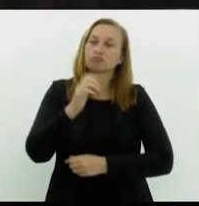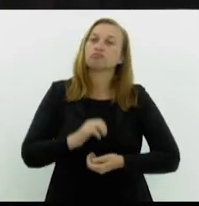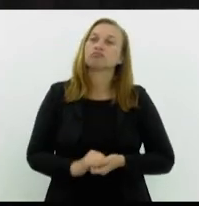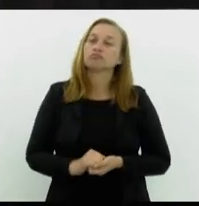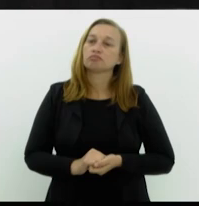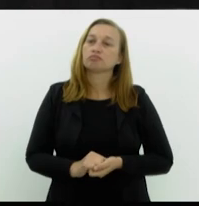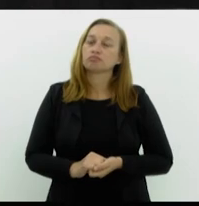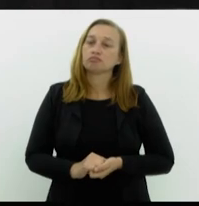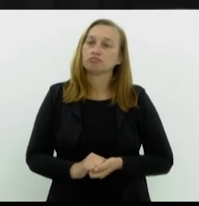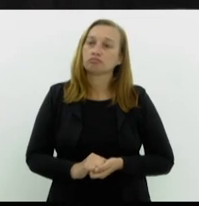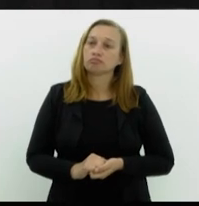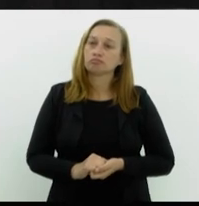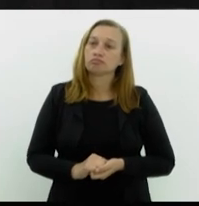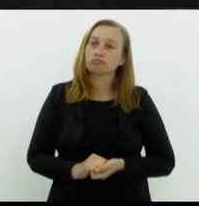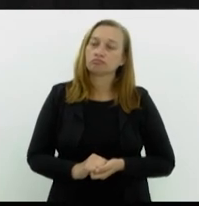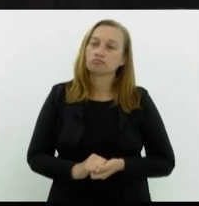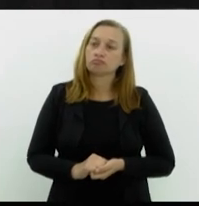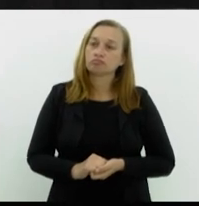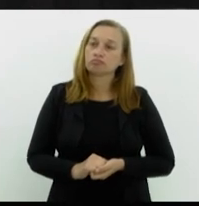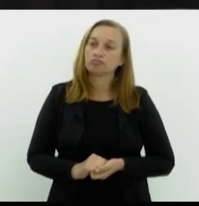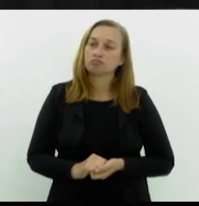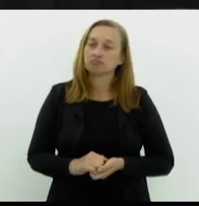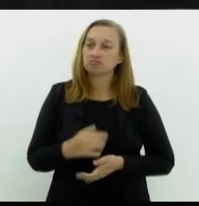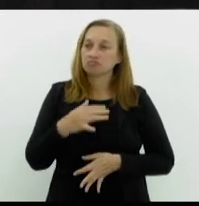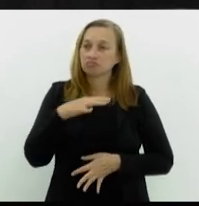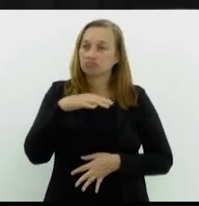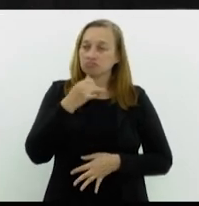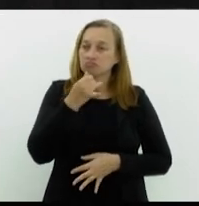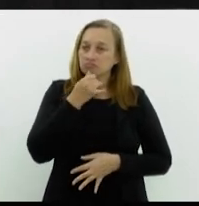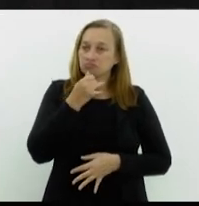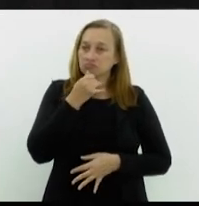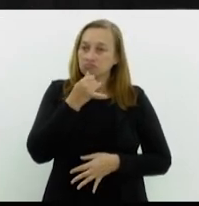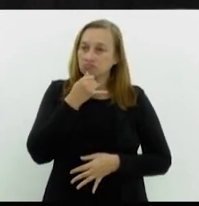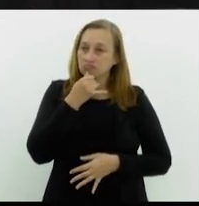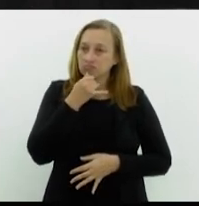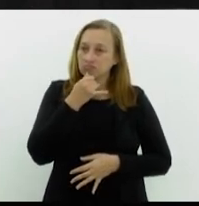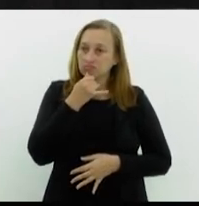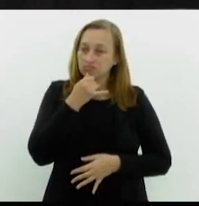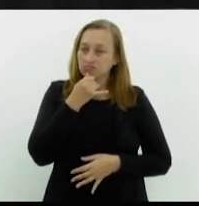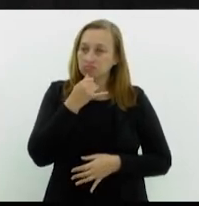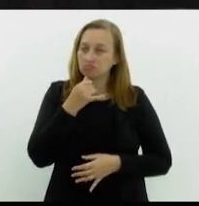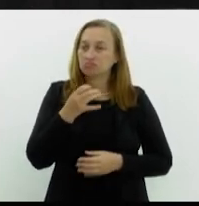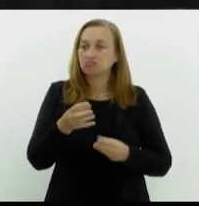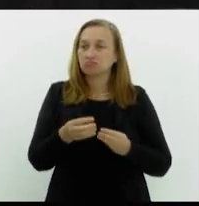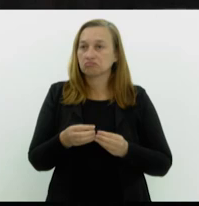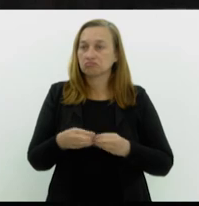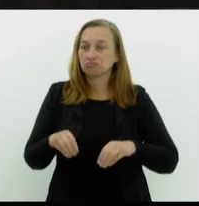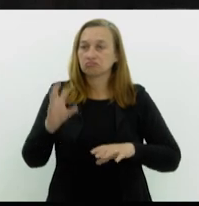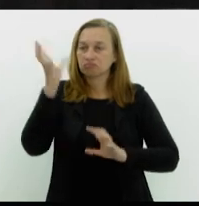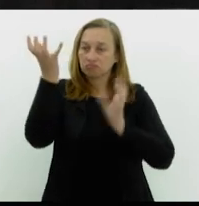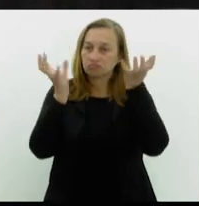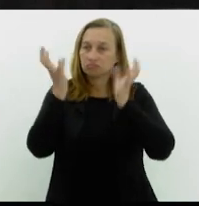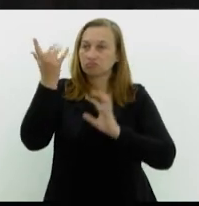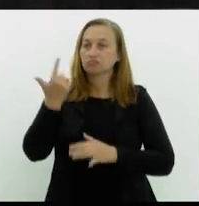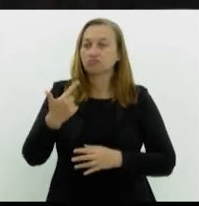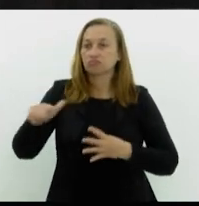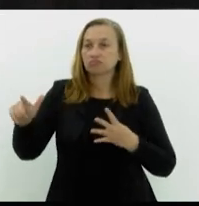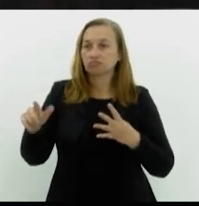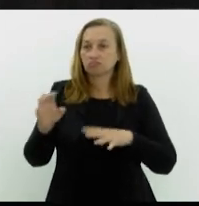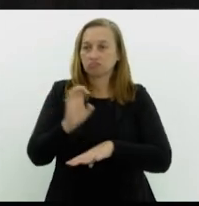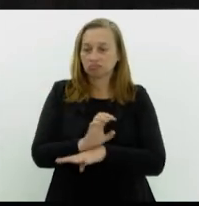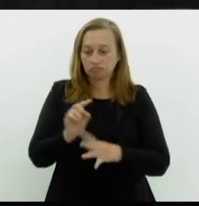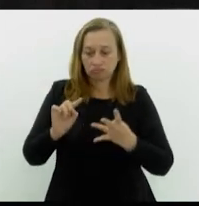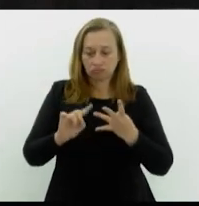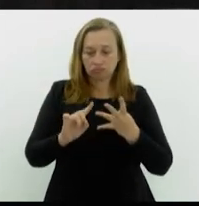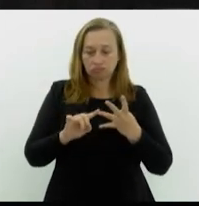objeto dessa calamidade pública sem precedentes. E os outros estados, o nosso